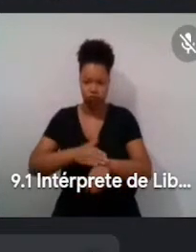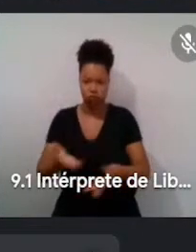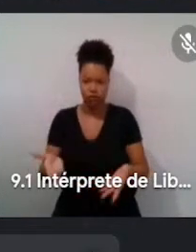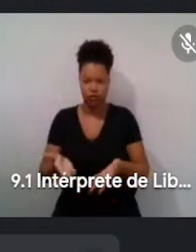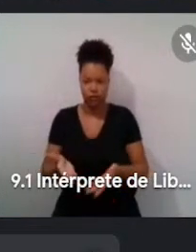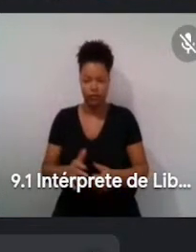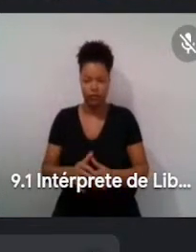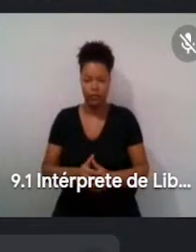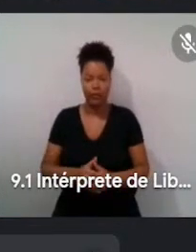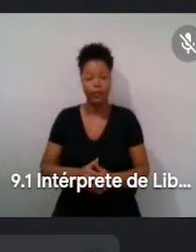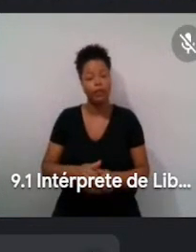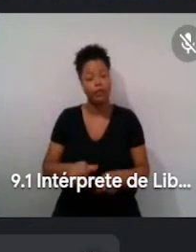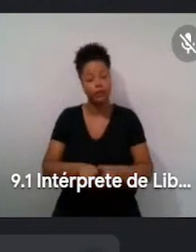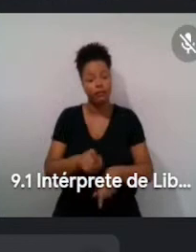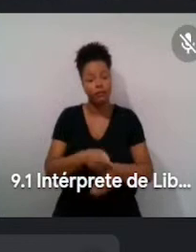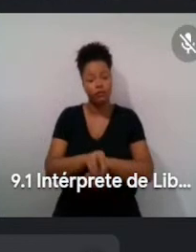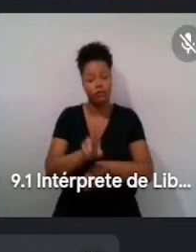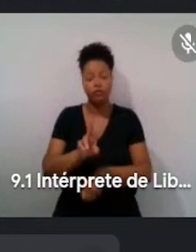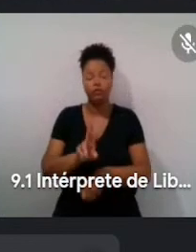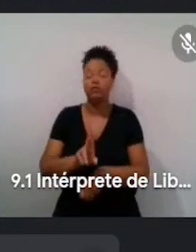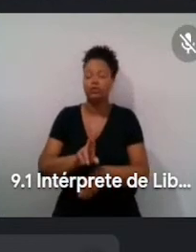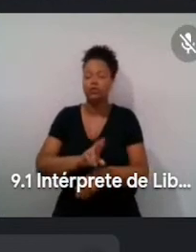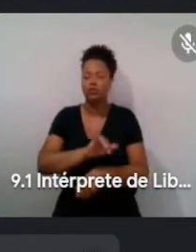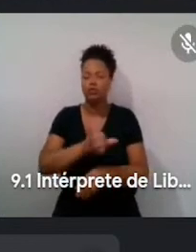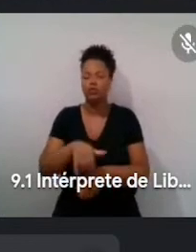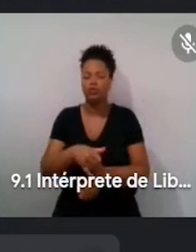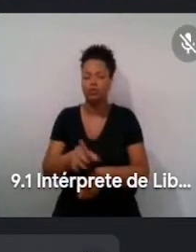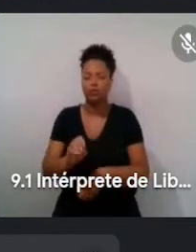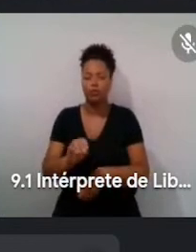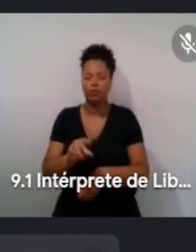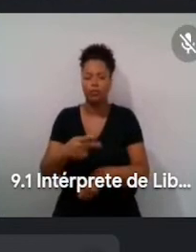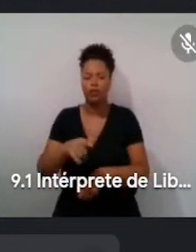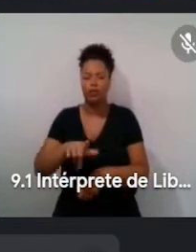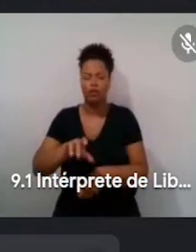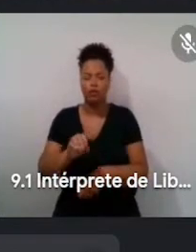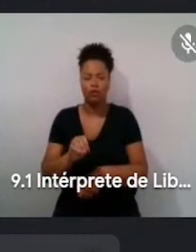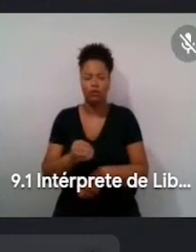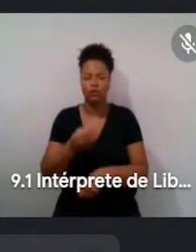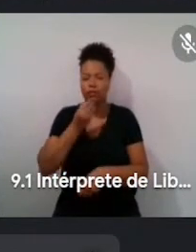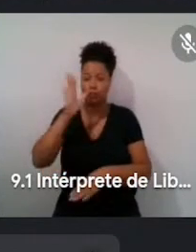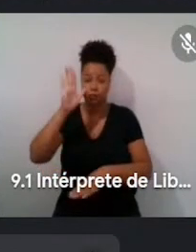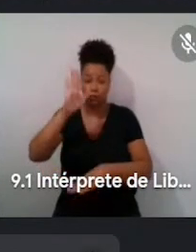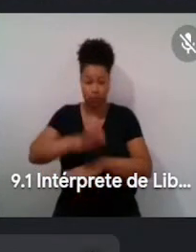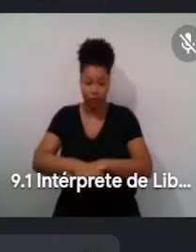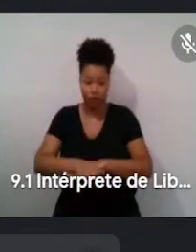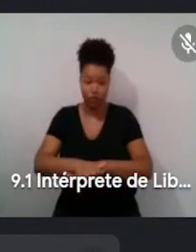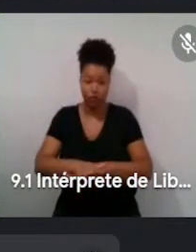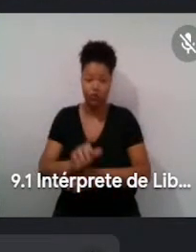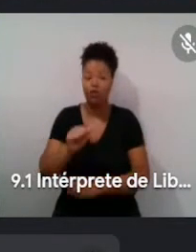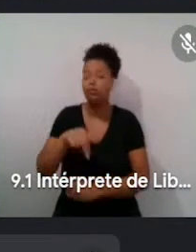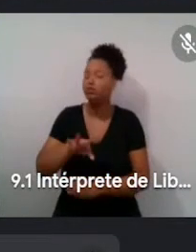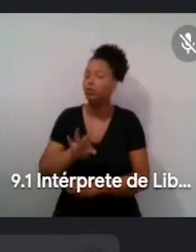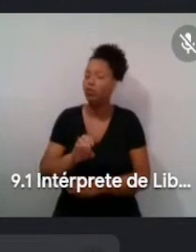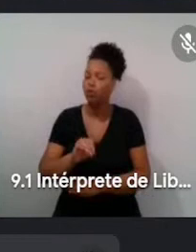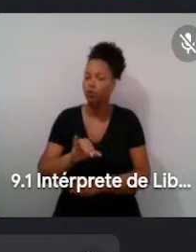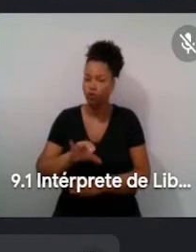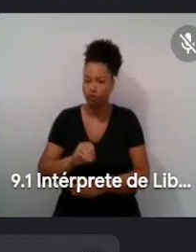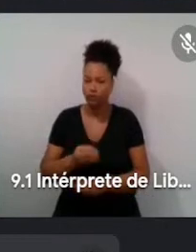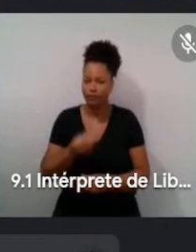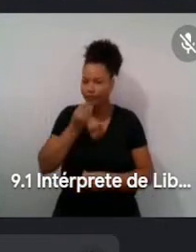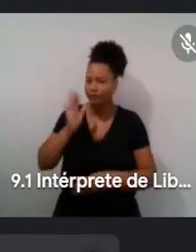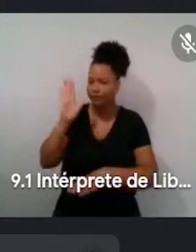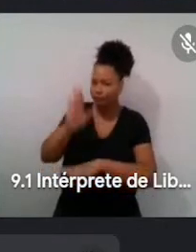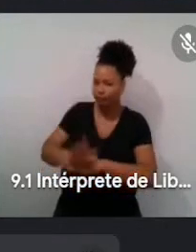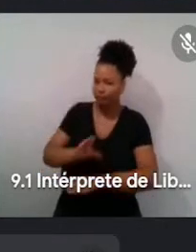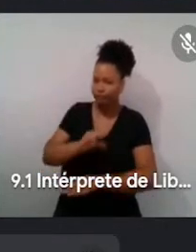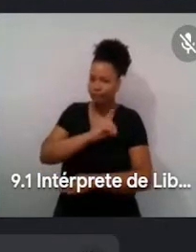o doutor João Paulo Rodrigues, para isso. Boa tarde, doutor Antônio Ianobit. Boa tarde,